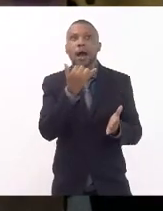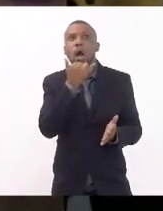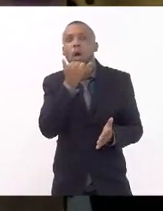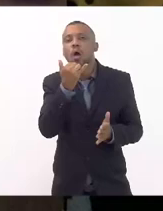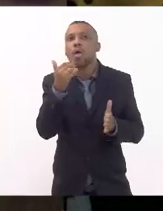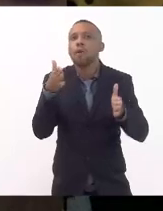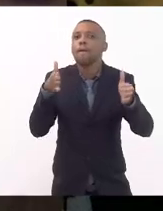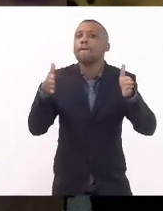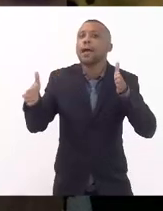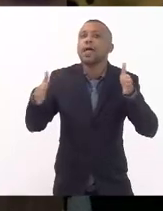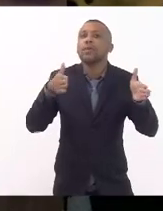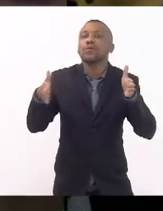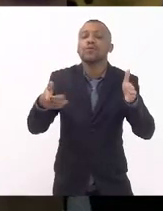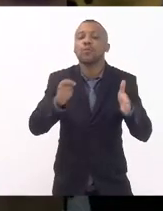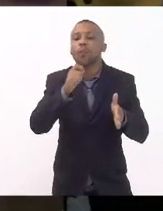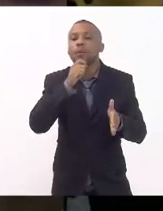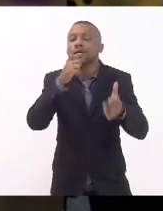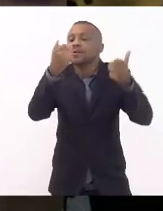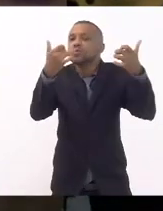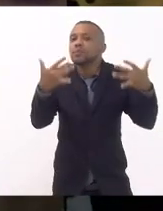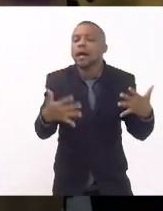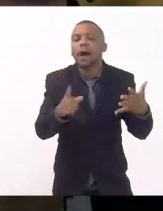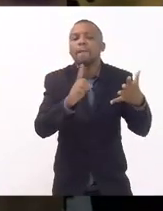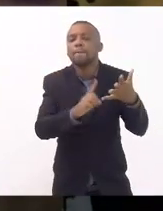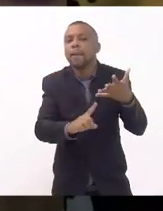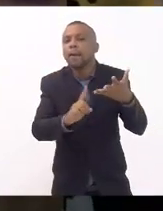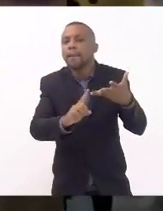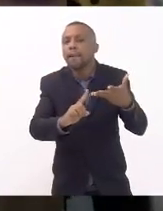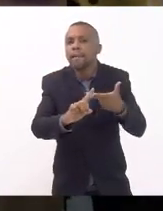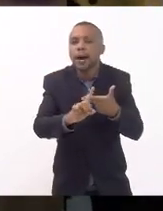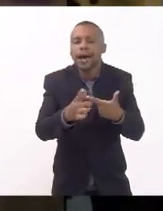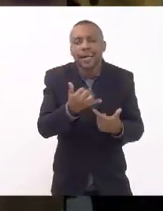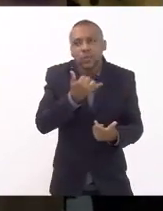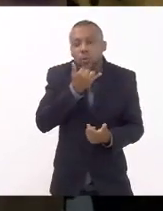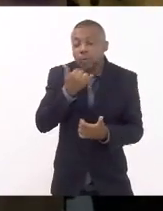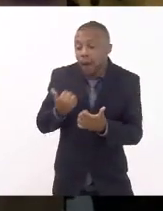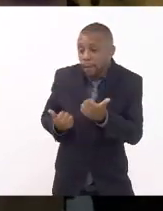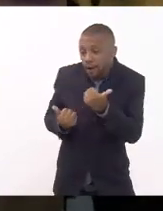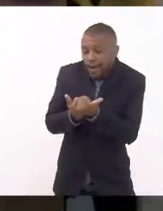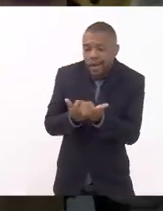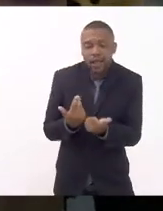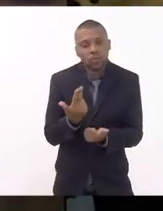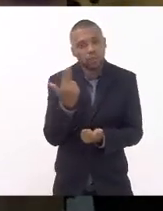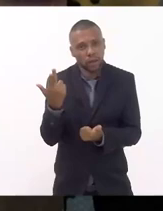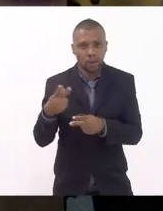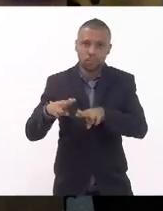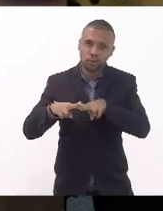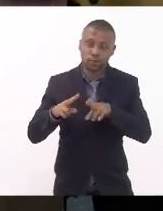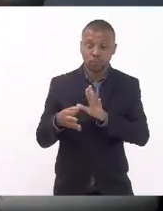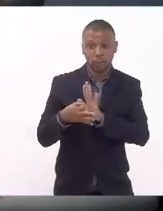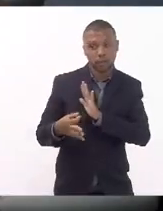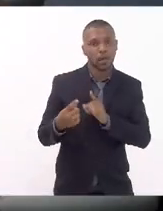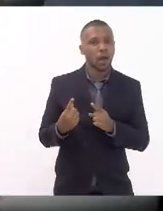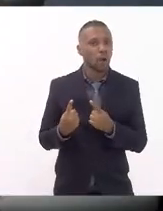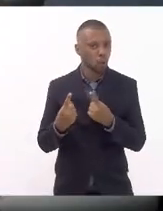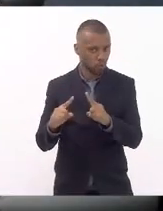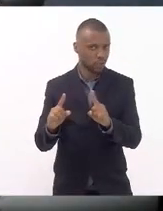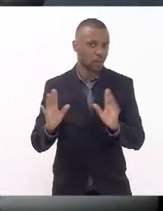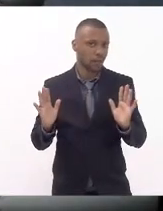período, sem discriminar o que é o quê, a gente não tem como apoiar, por isso o nosso parecer é contrário.